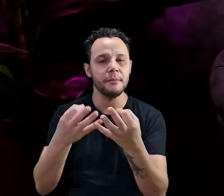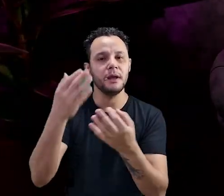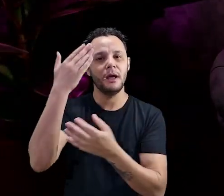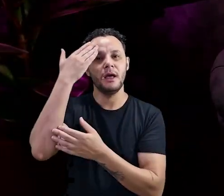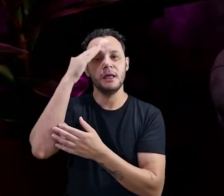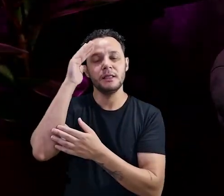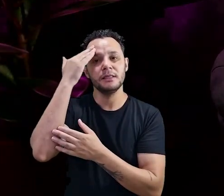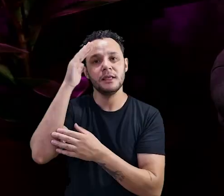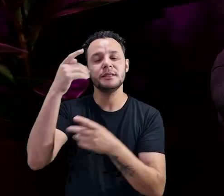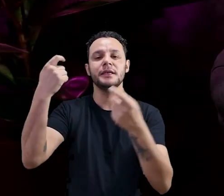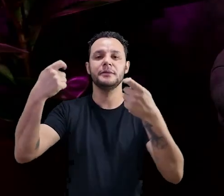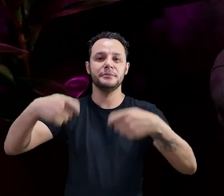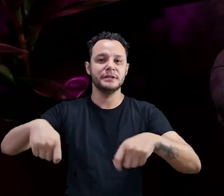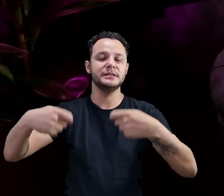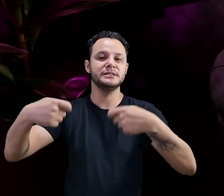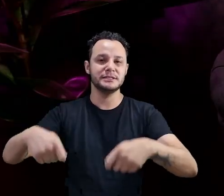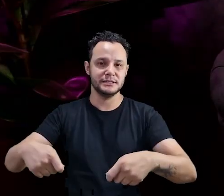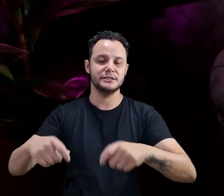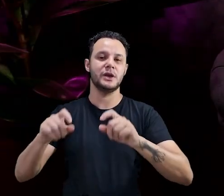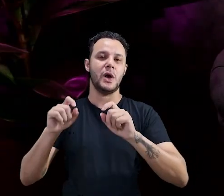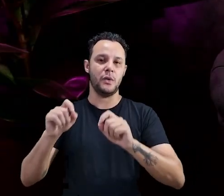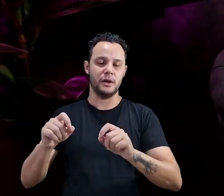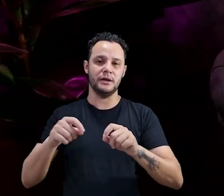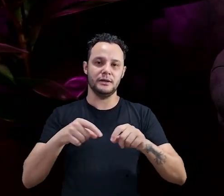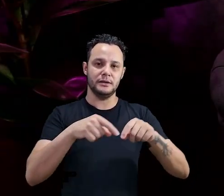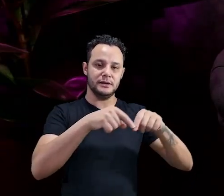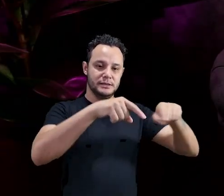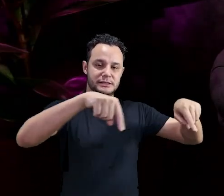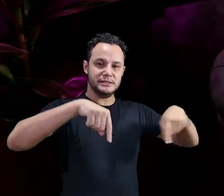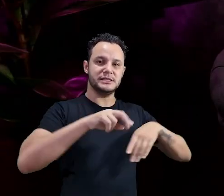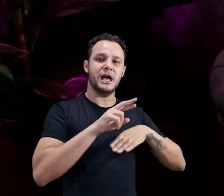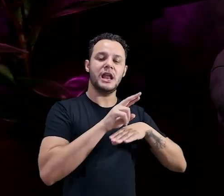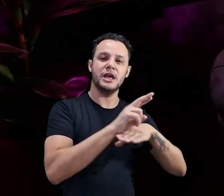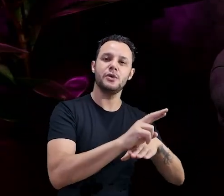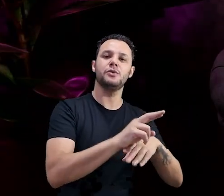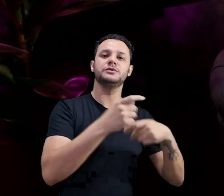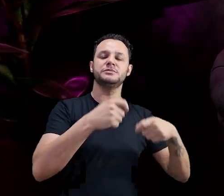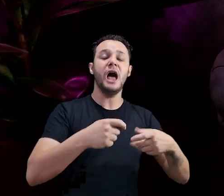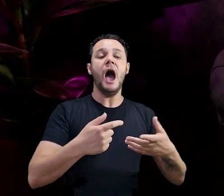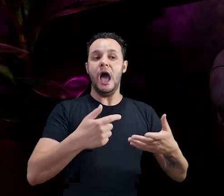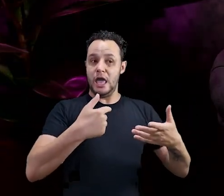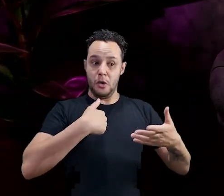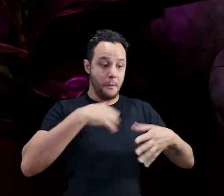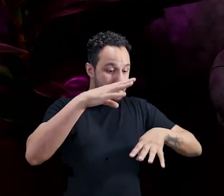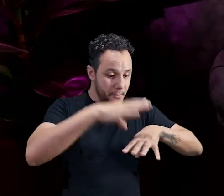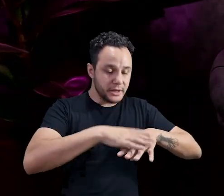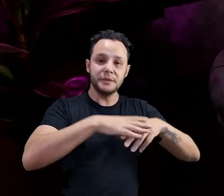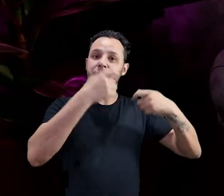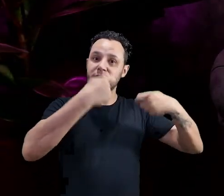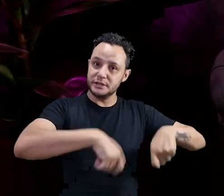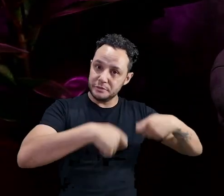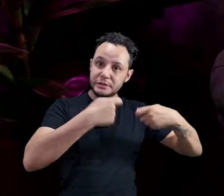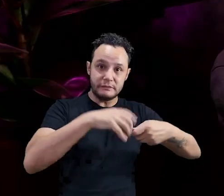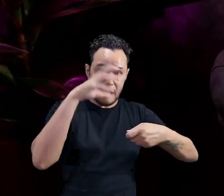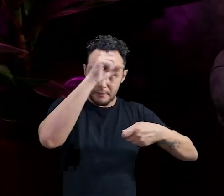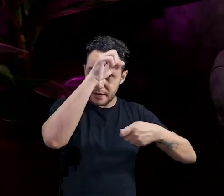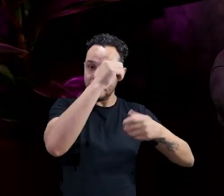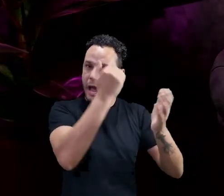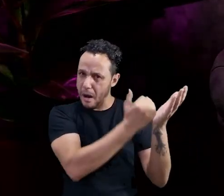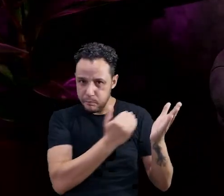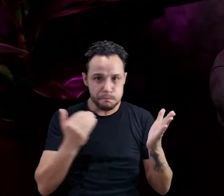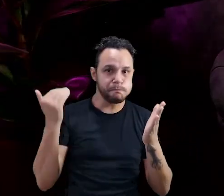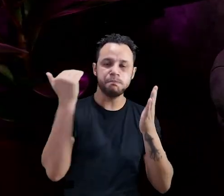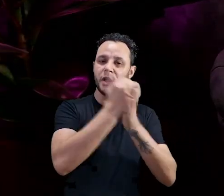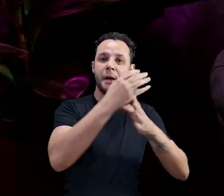da escola. Não é o lugar de fazer eu preciso de aprender mais matemática, então eu vou ter mais